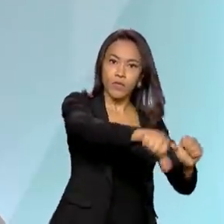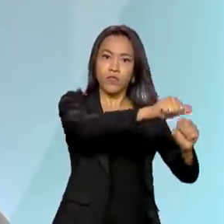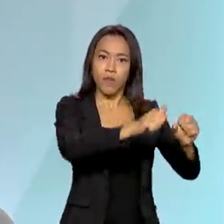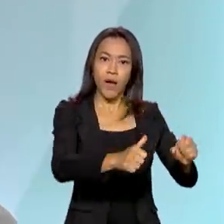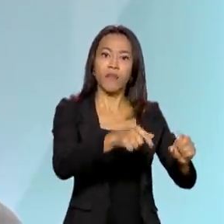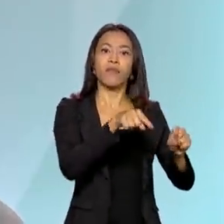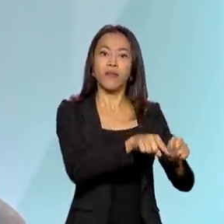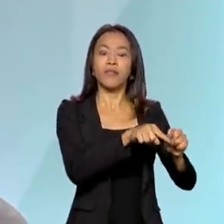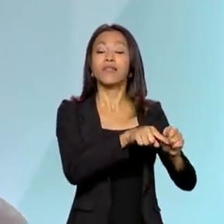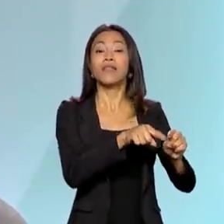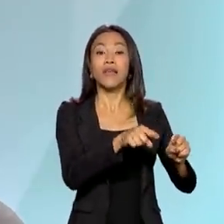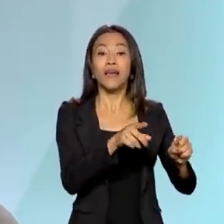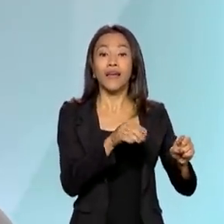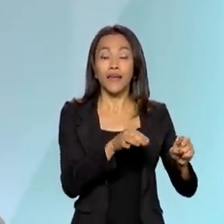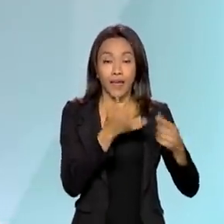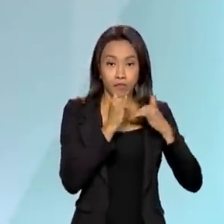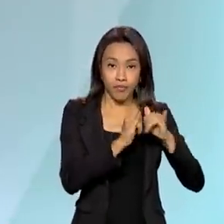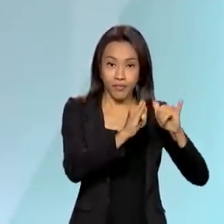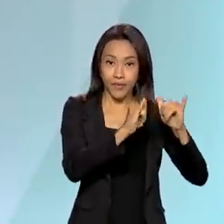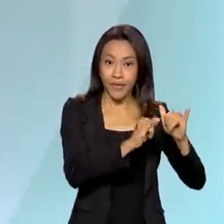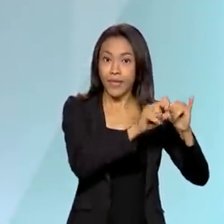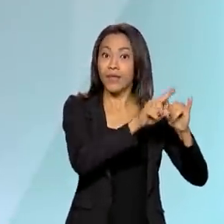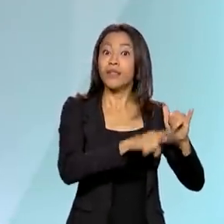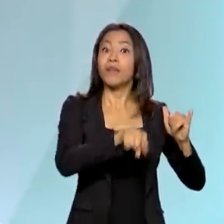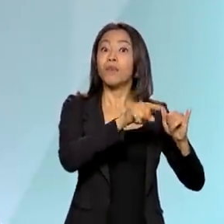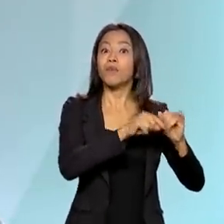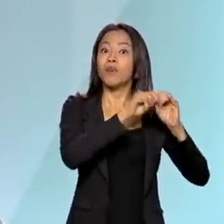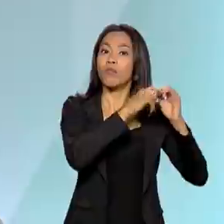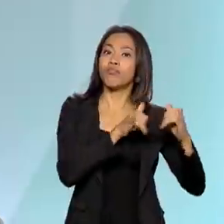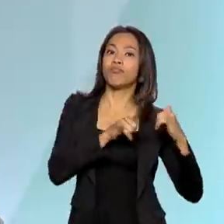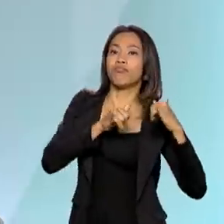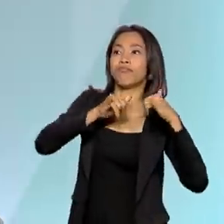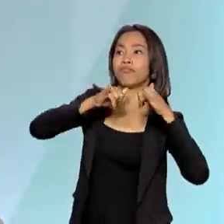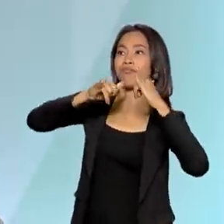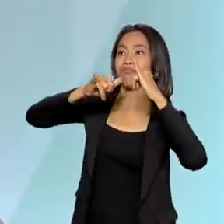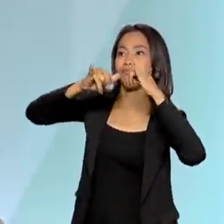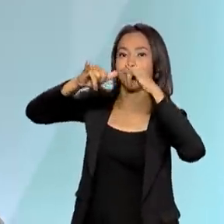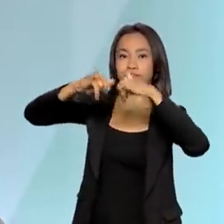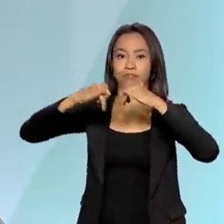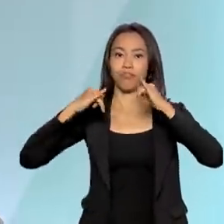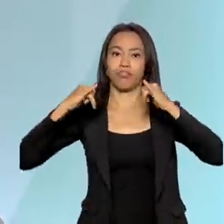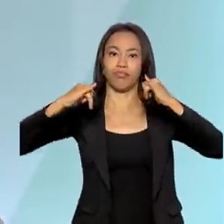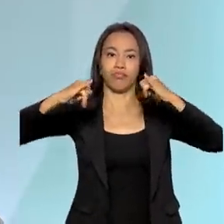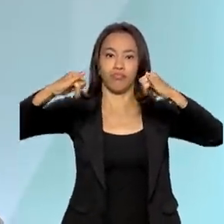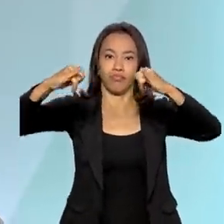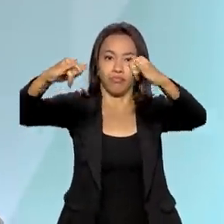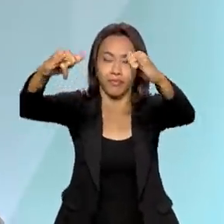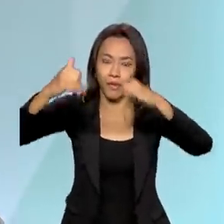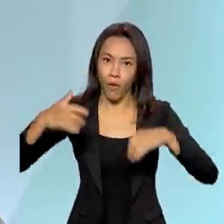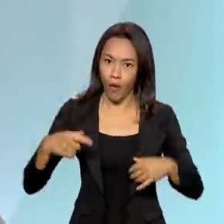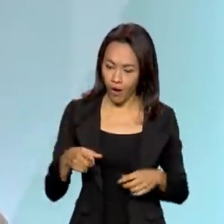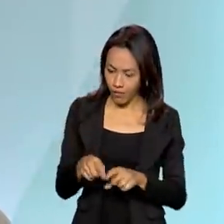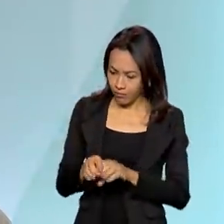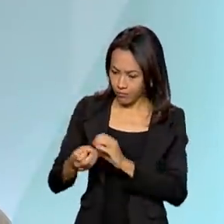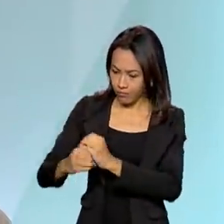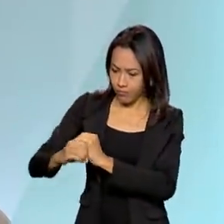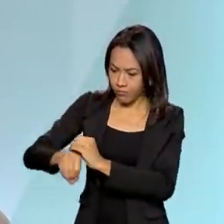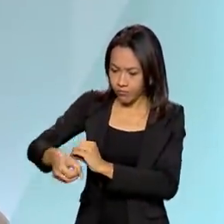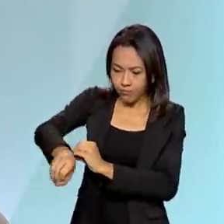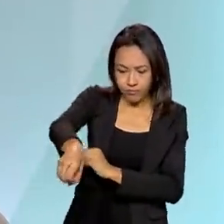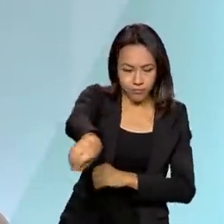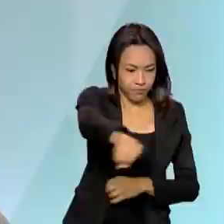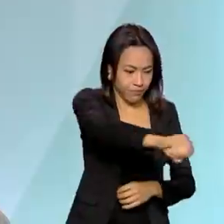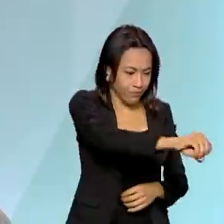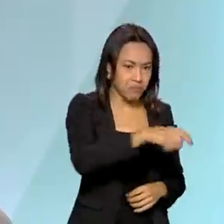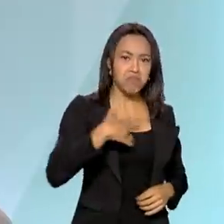e jogava na rede elétrica ali do Estado. Super interessante ver que você já tem tecnologia,